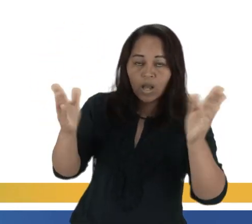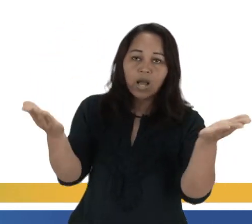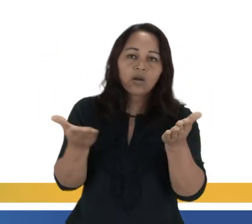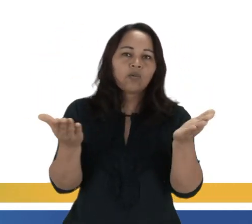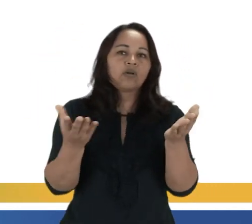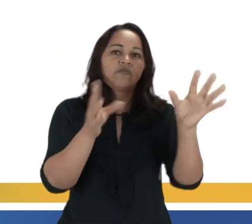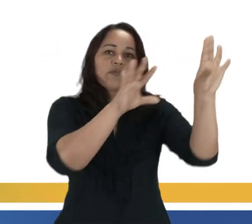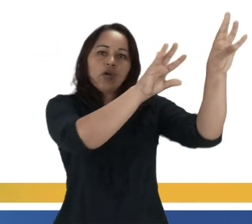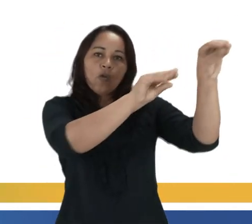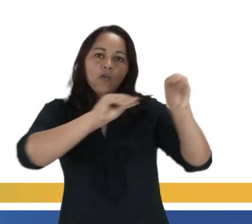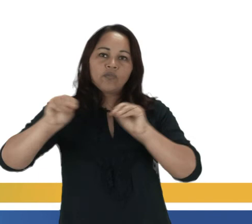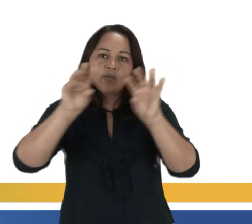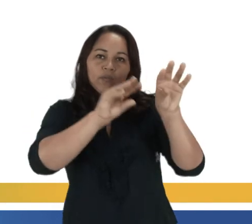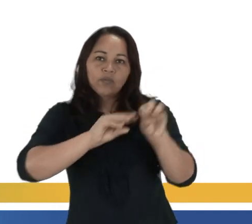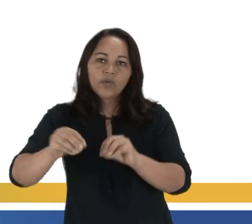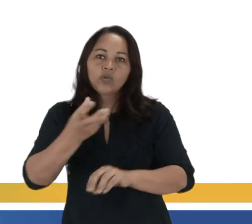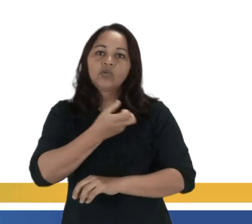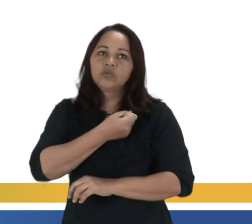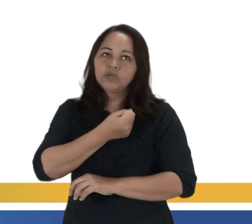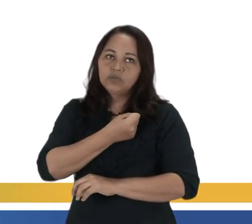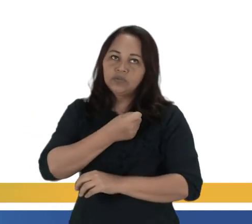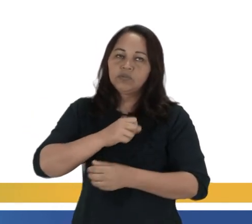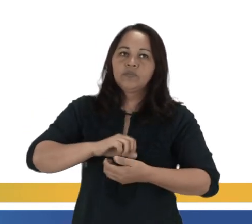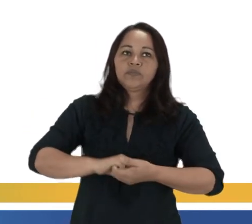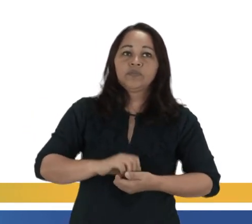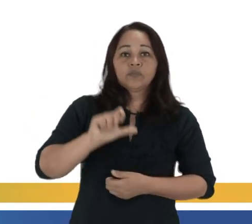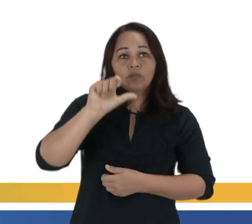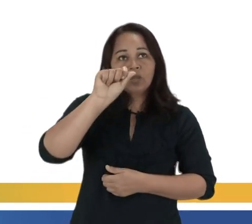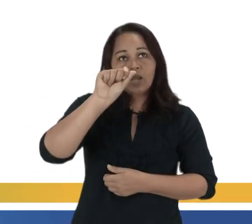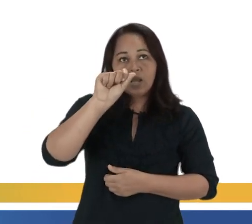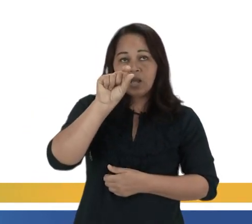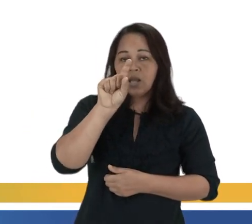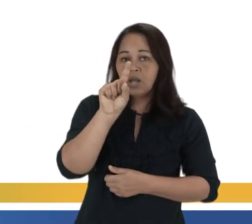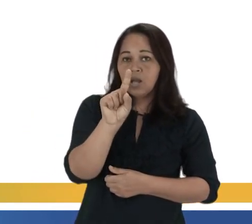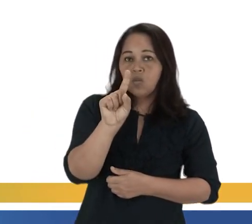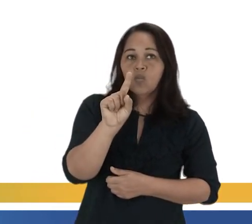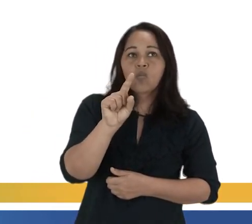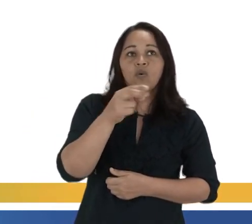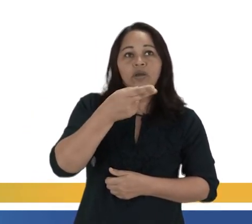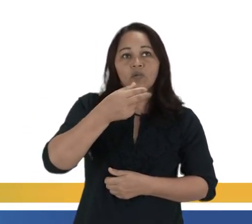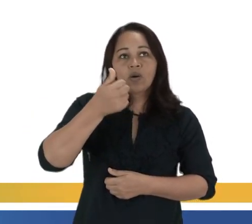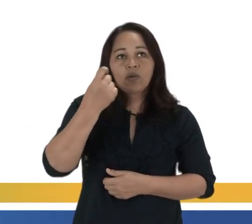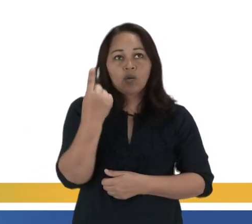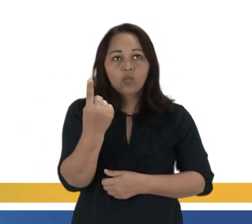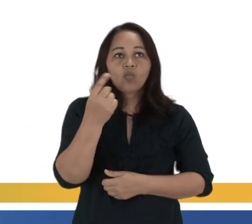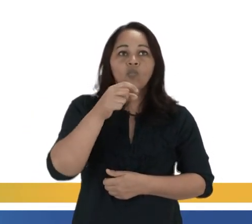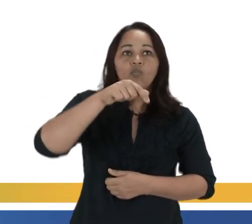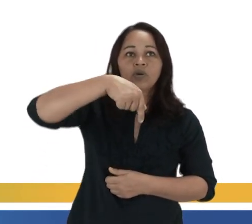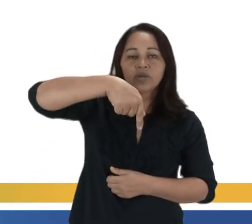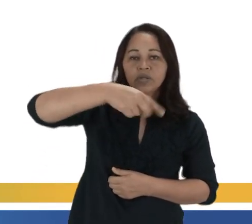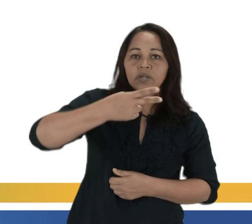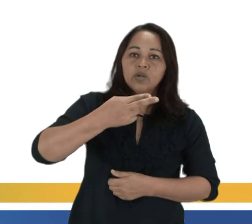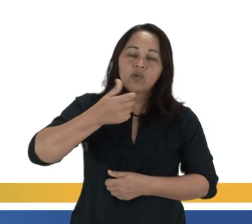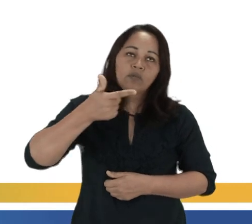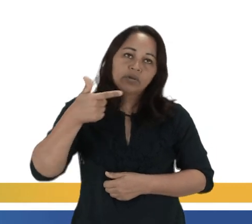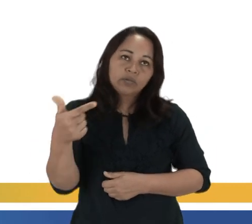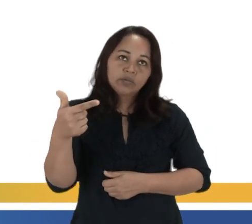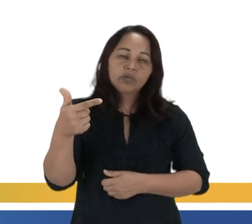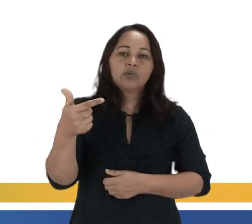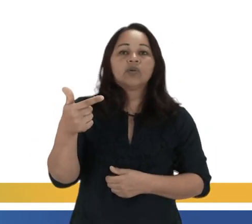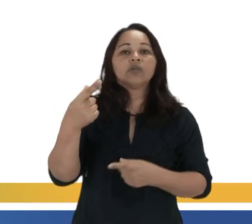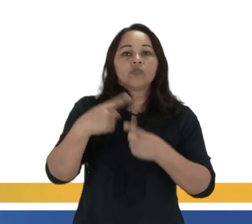Vamos extrair cada elemento do nosso problema. Primeiro termo igual a 1, nossa razão que é igual a 2, pois